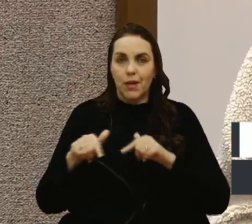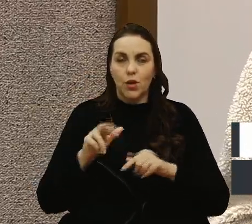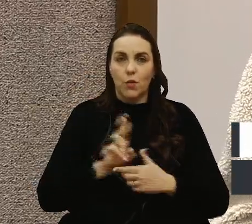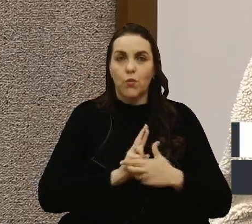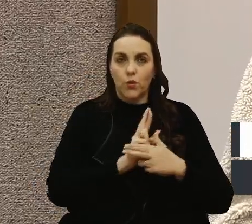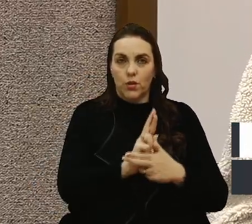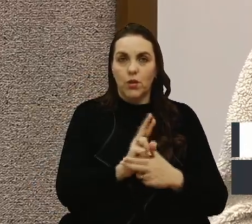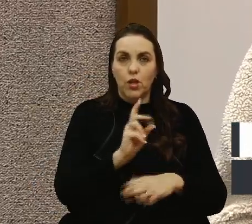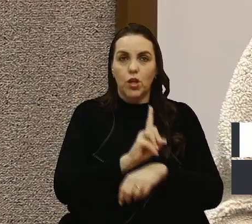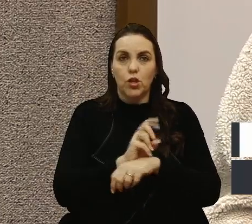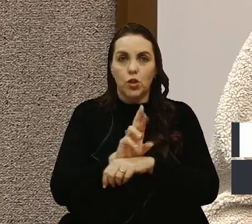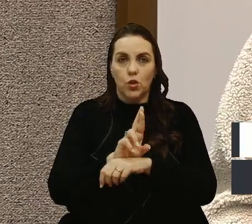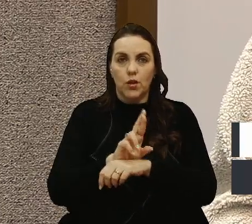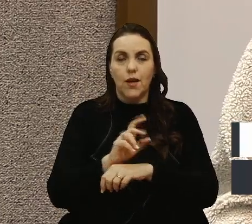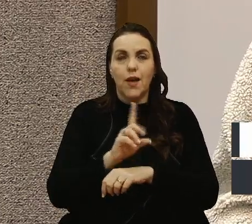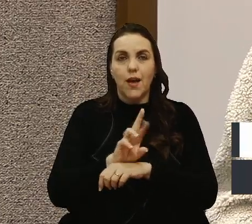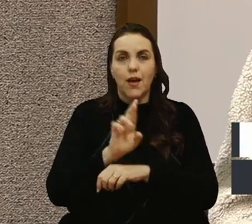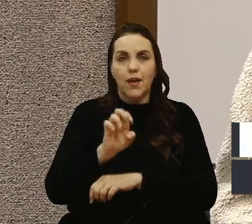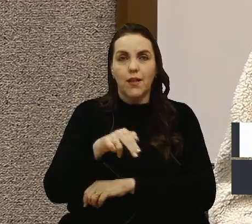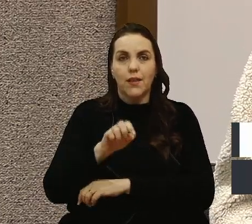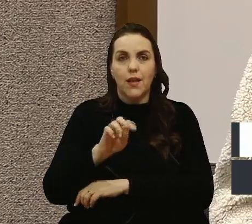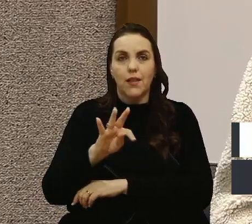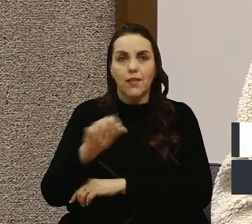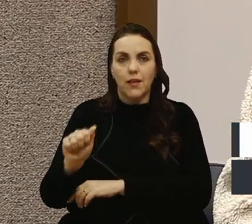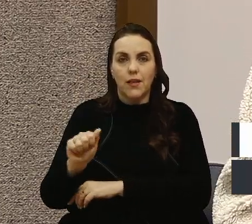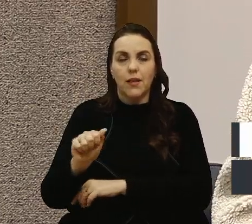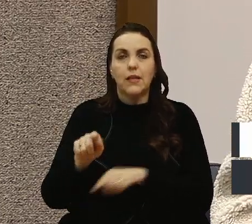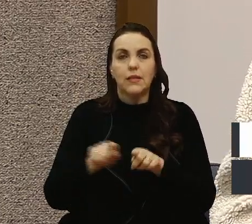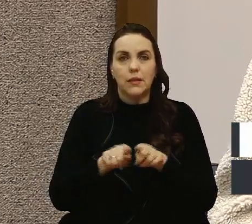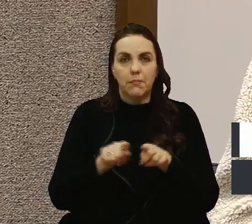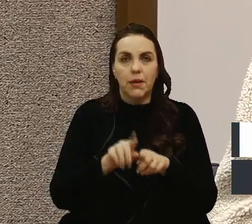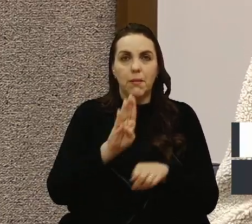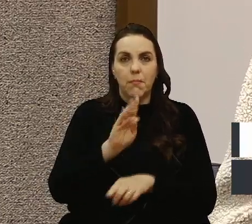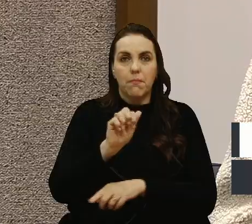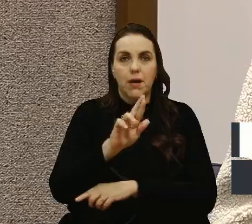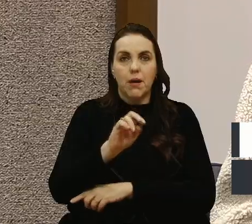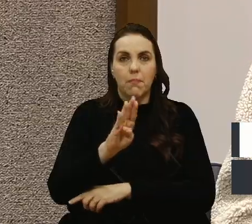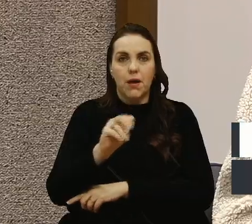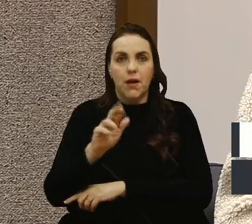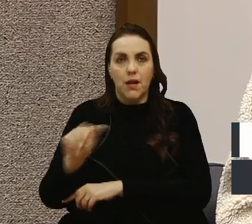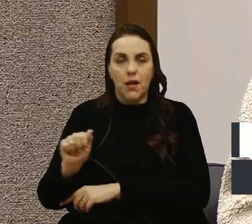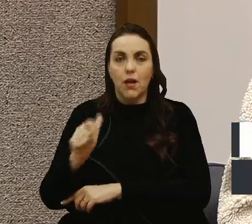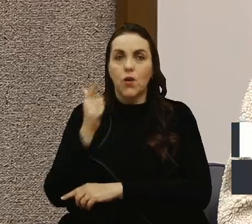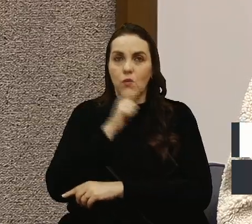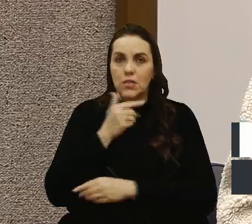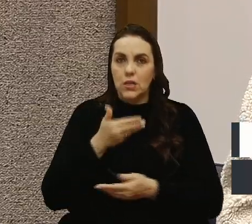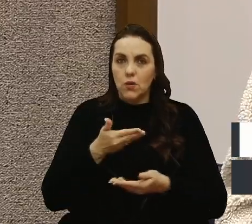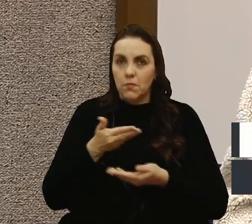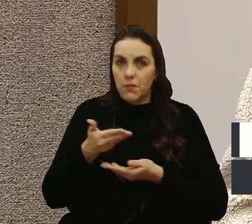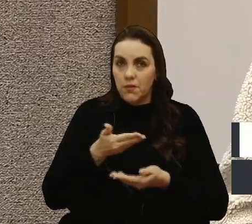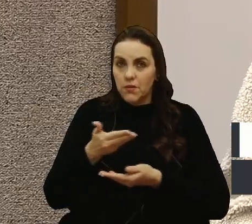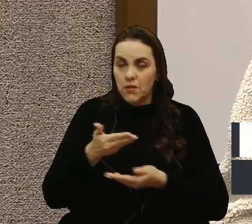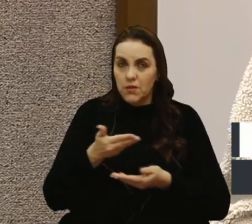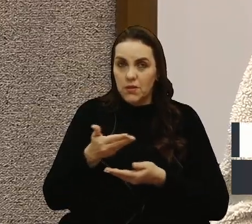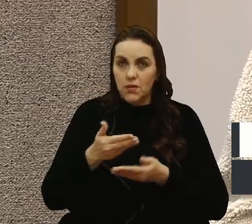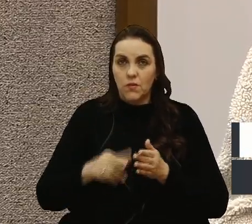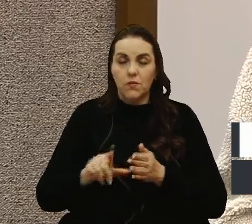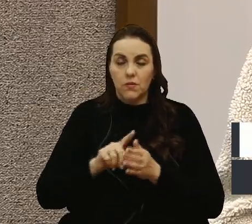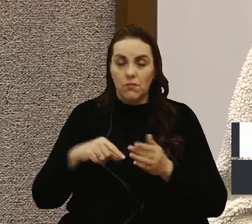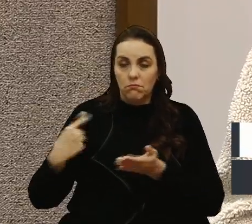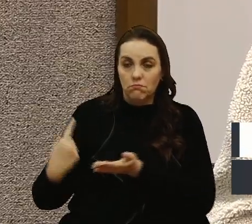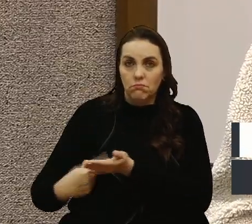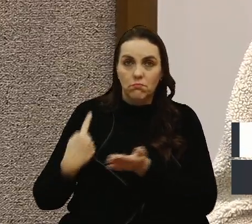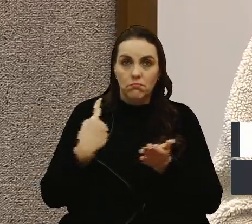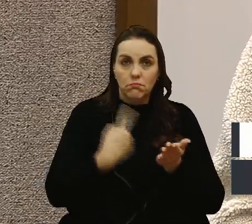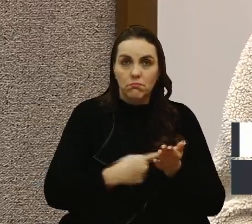doutora Renata, em especial a doutora Bárbara, que conseguiram, através de uma mediação pré-processual, a designação de uma audiência